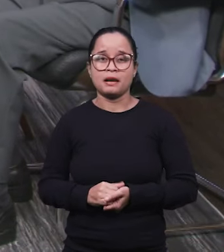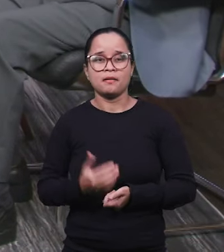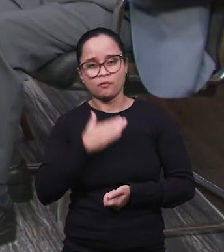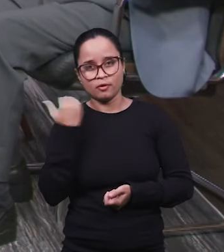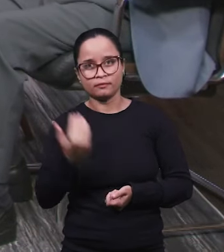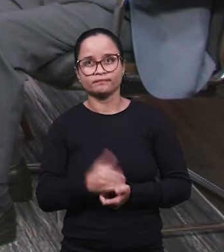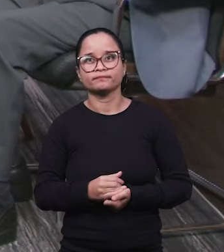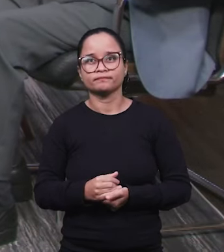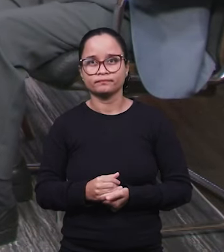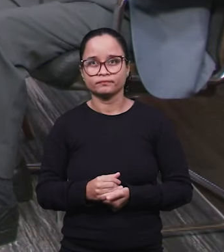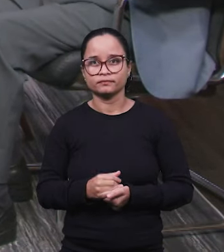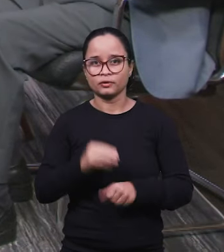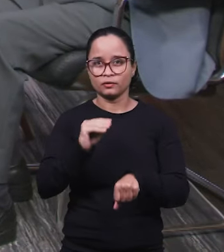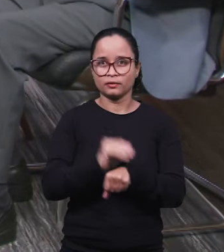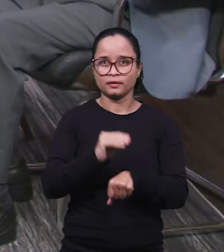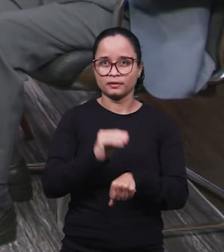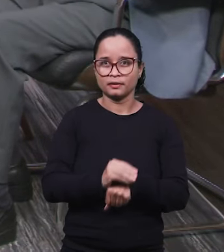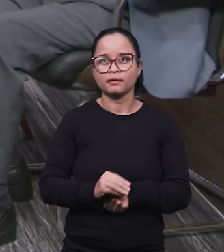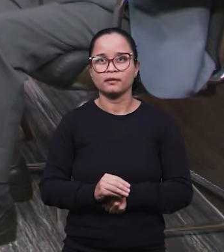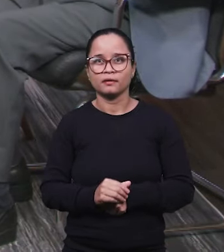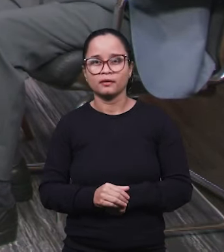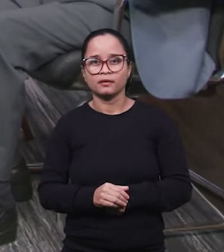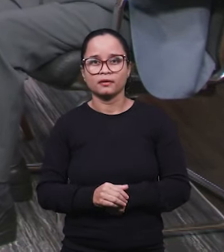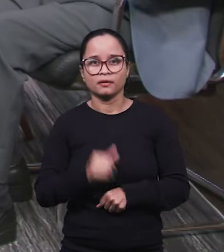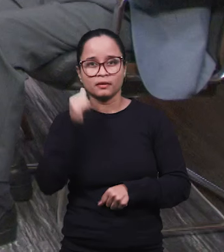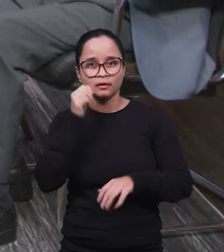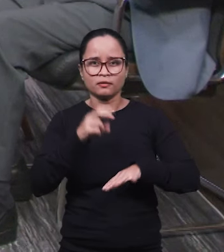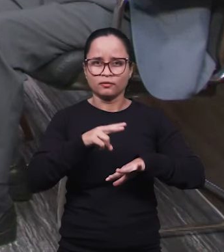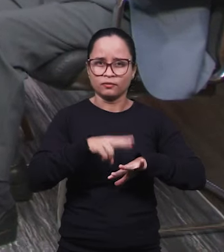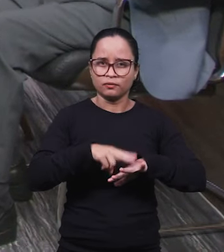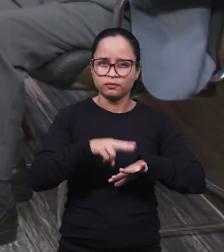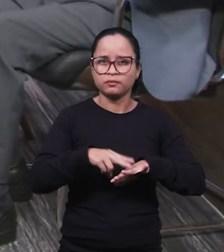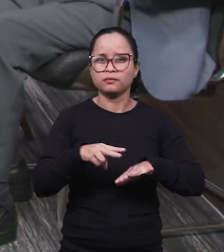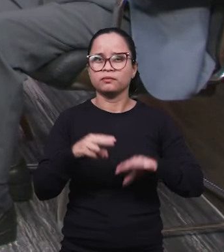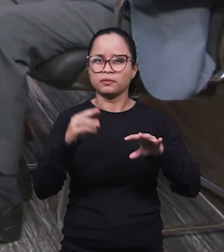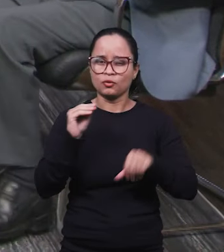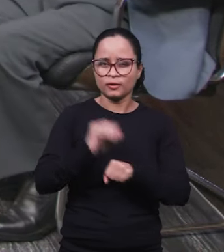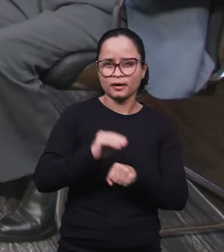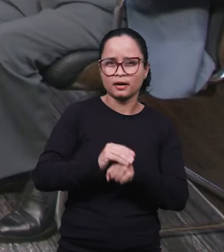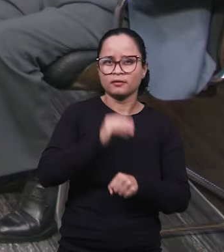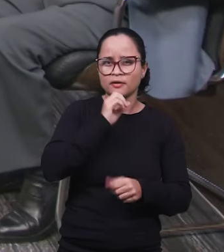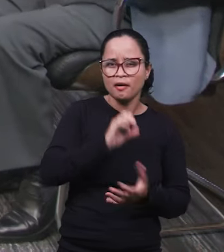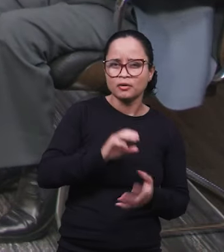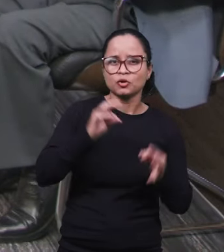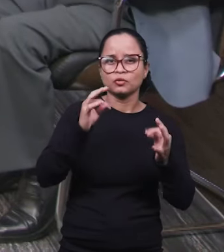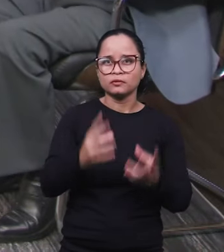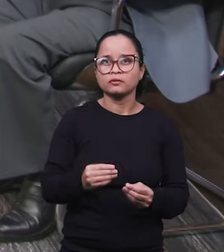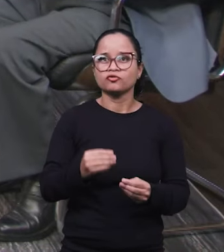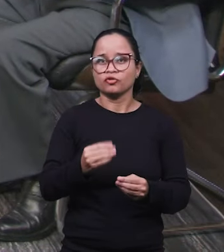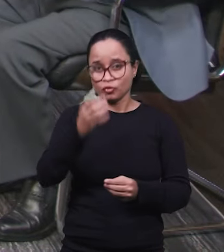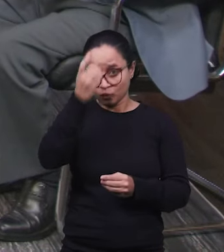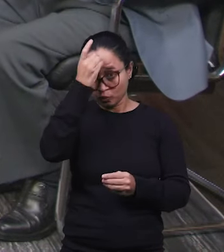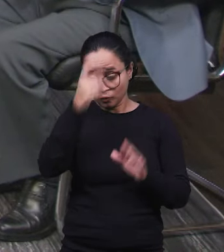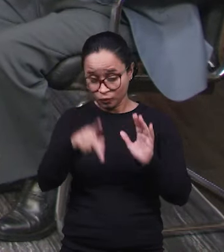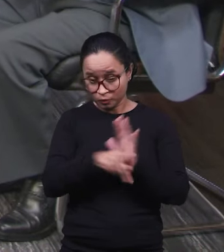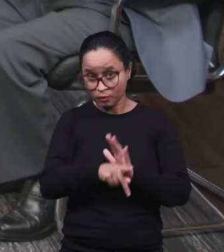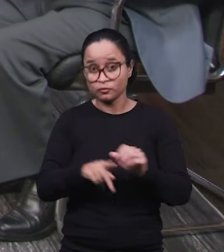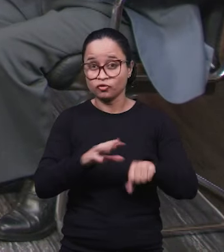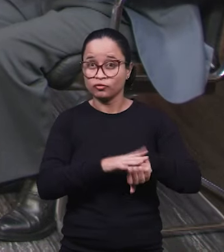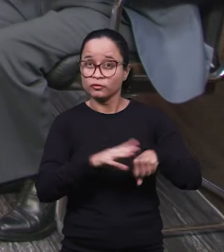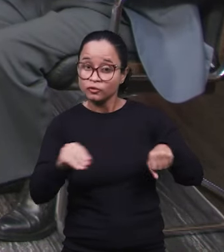dos órfãos, das viúvas, tinha dons de curar. E pá, é esse aí que é o